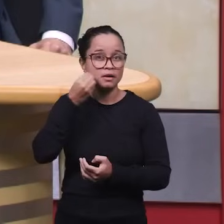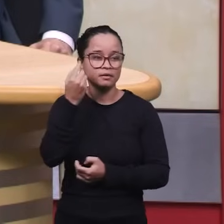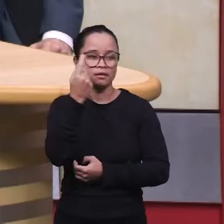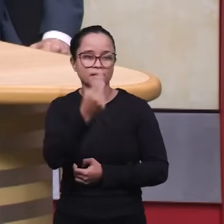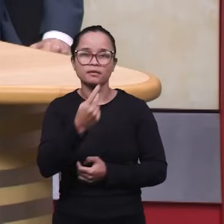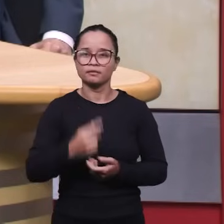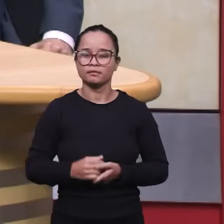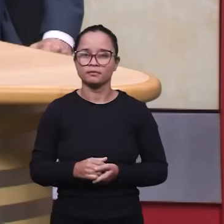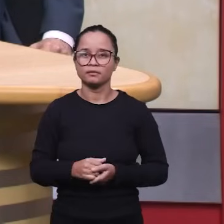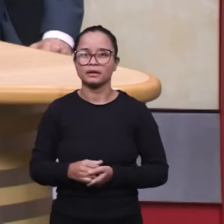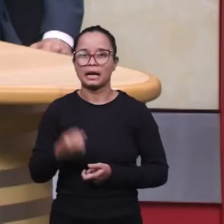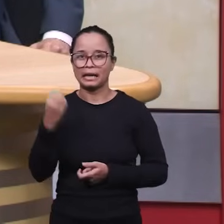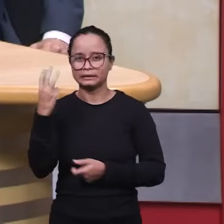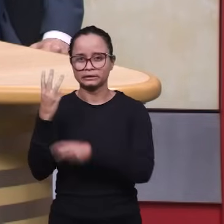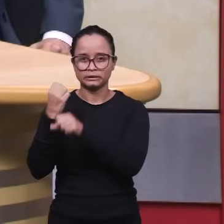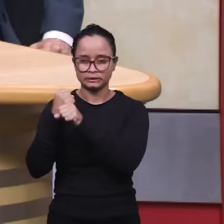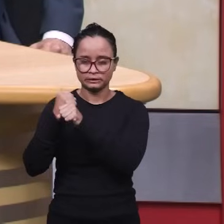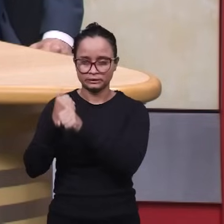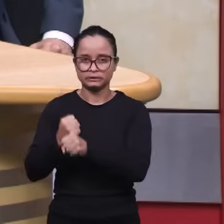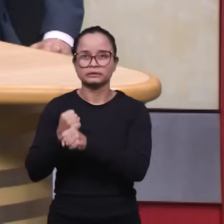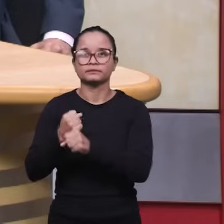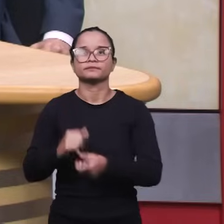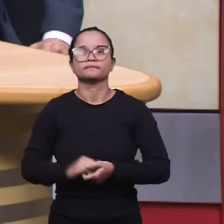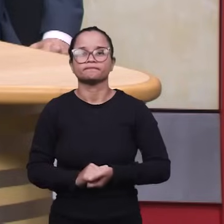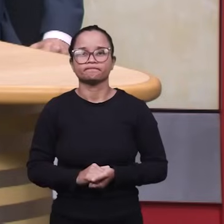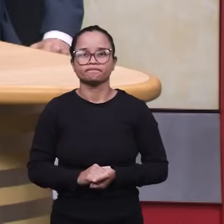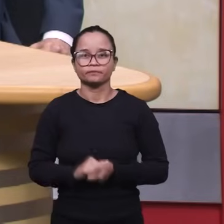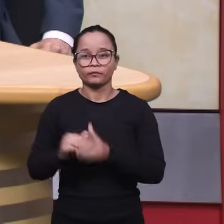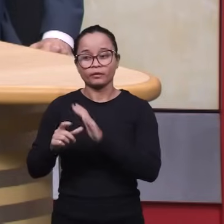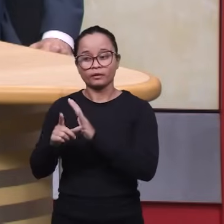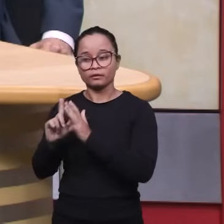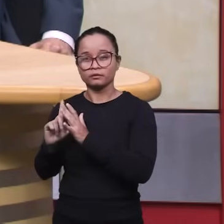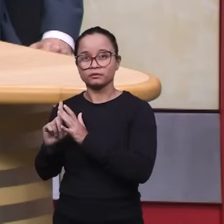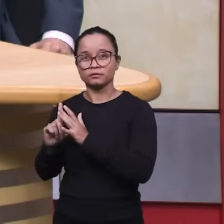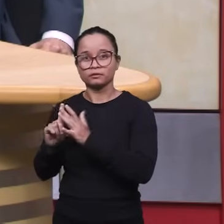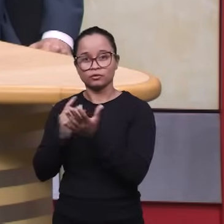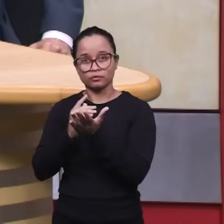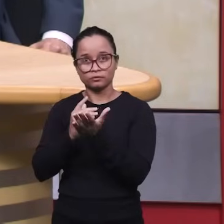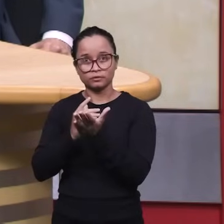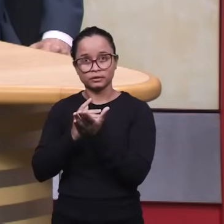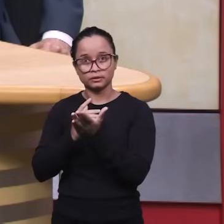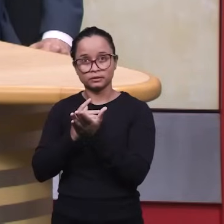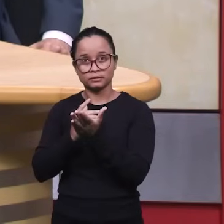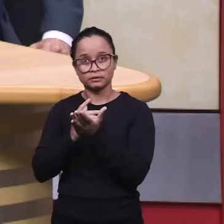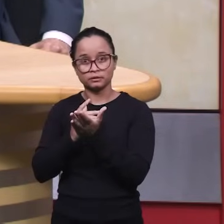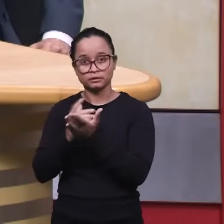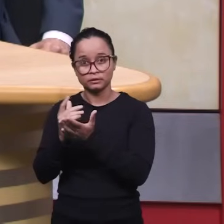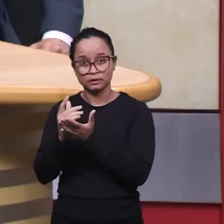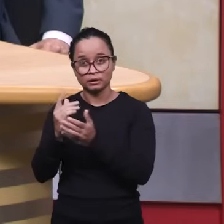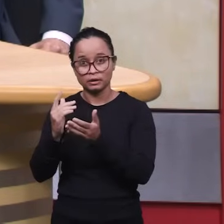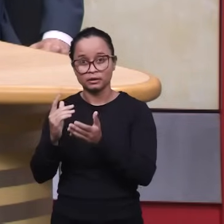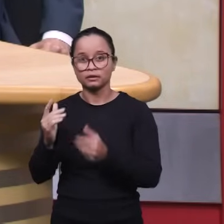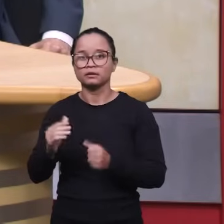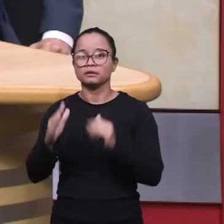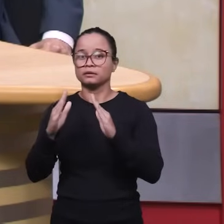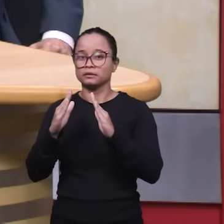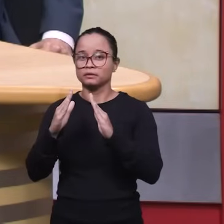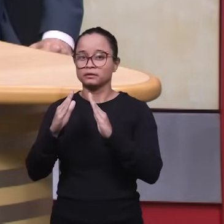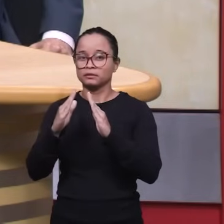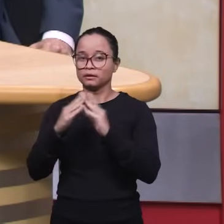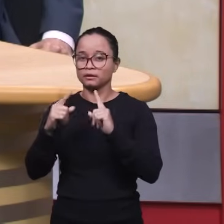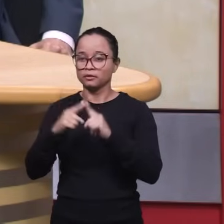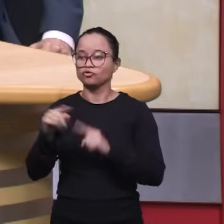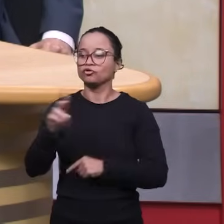deles. Há 3 anos antes, eles começaram uma igreja e o Senhor disse que o nome